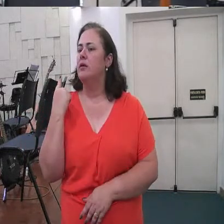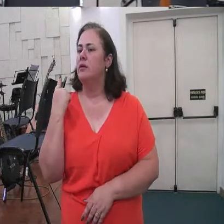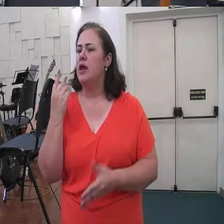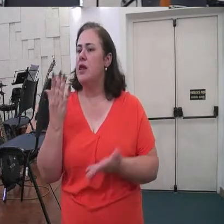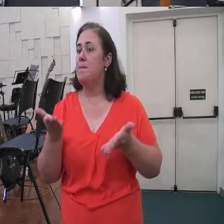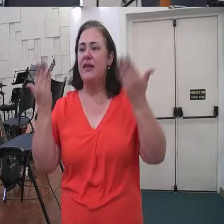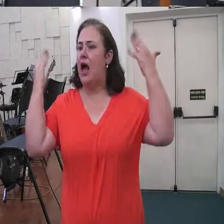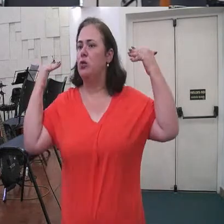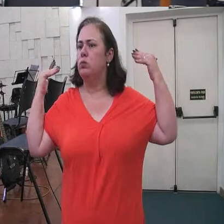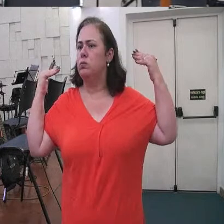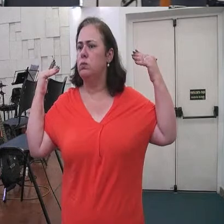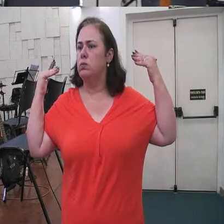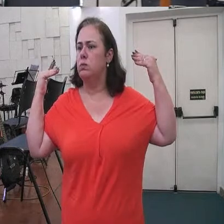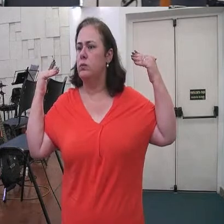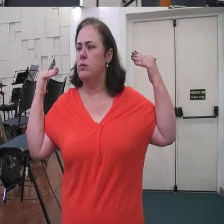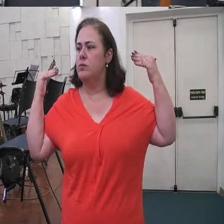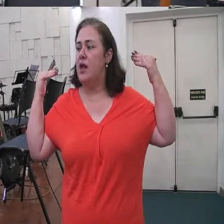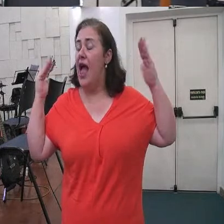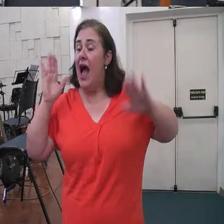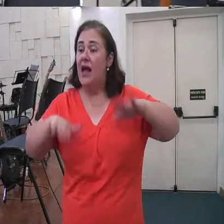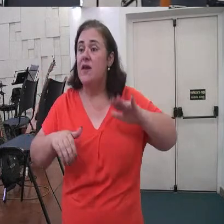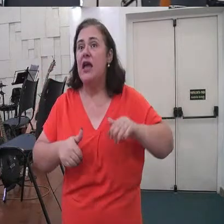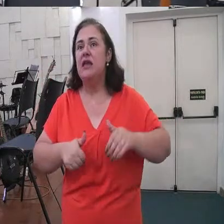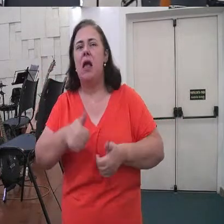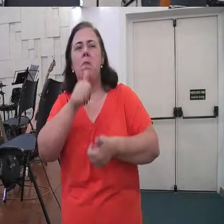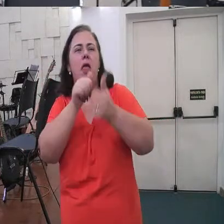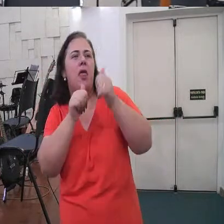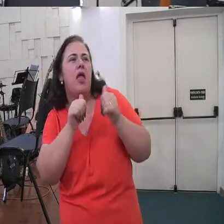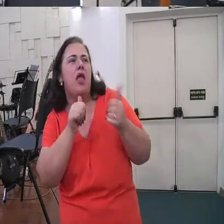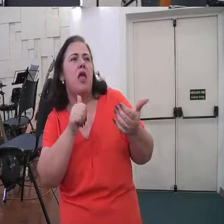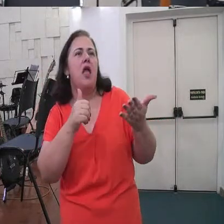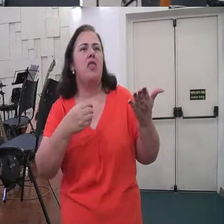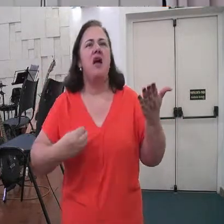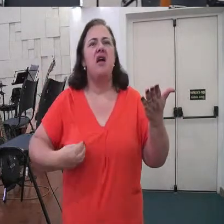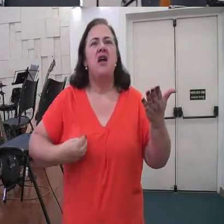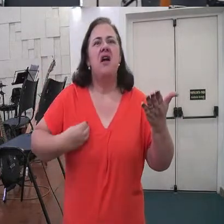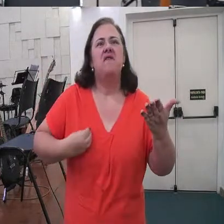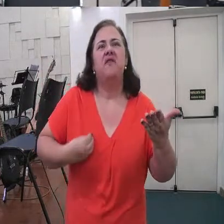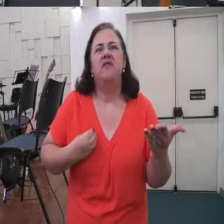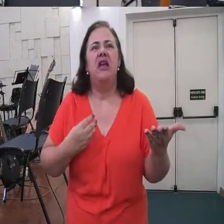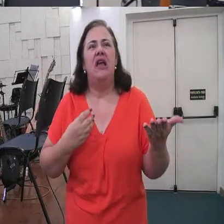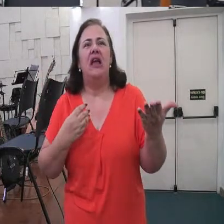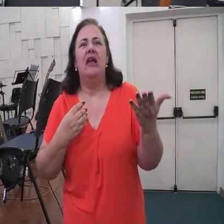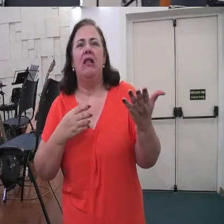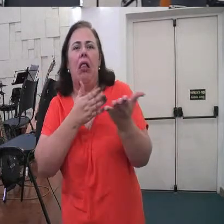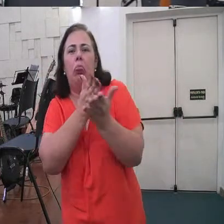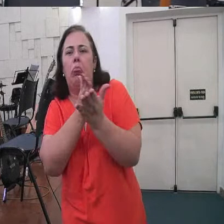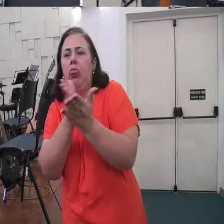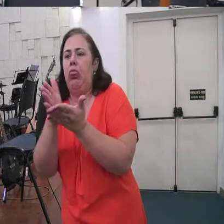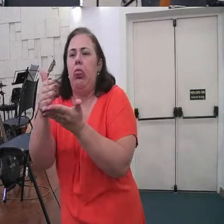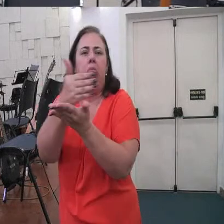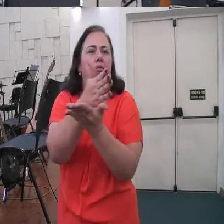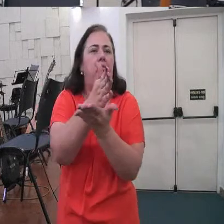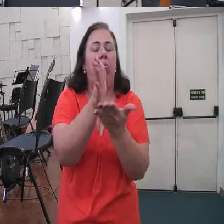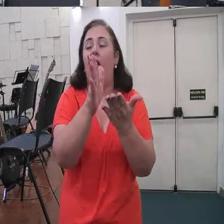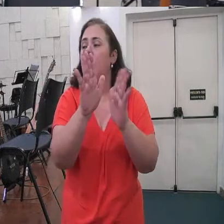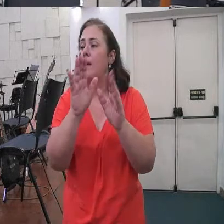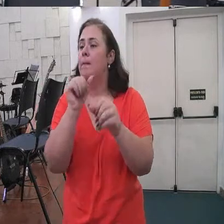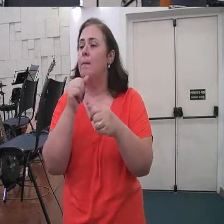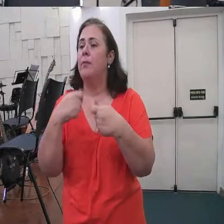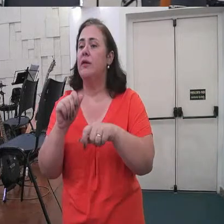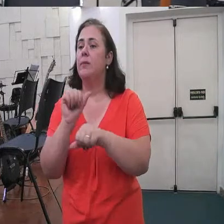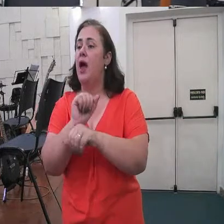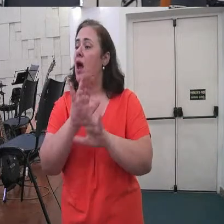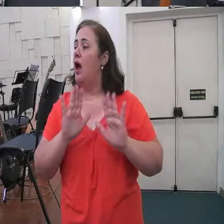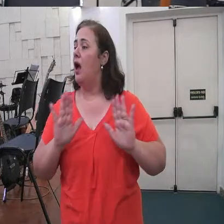velhas passaram, agora coisas novas surgiram, coisas que estão diretamente relacionadas com a fé que eu